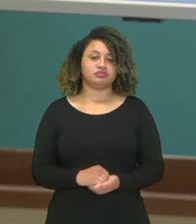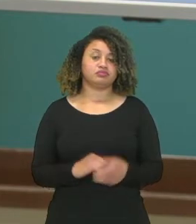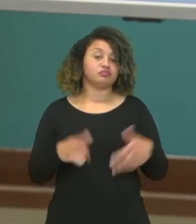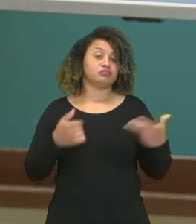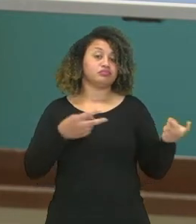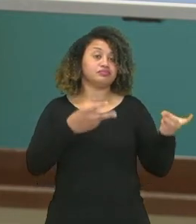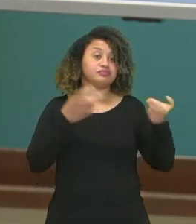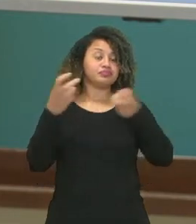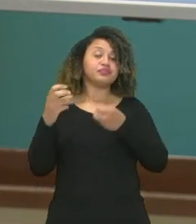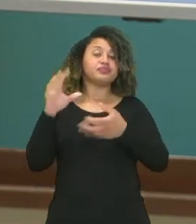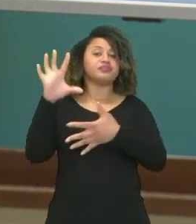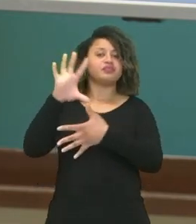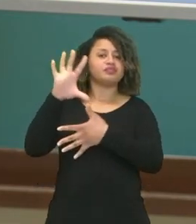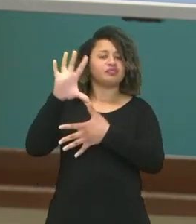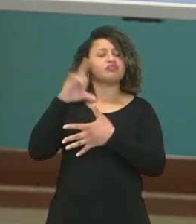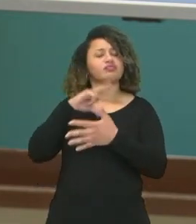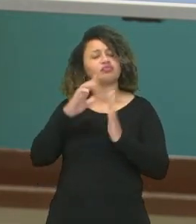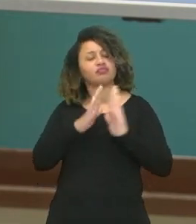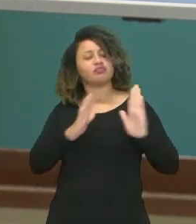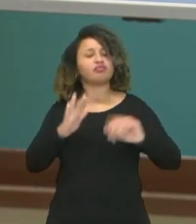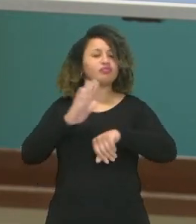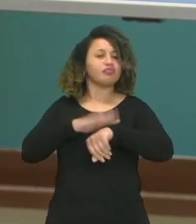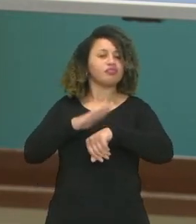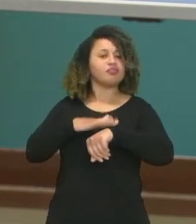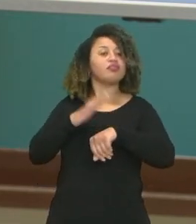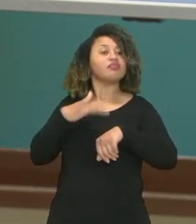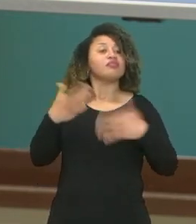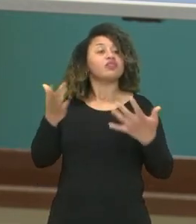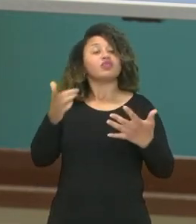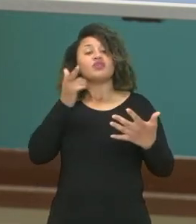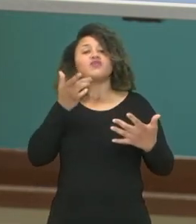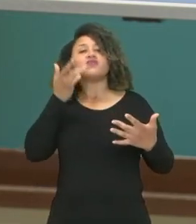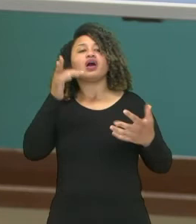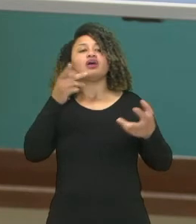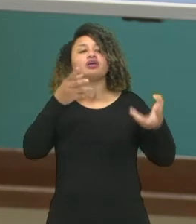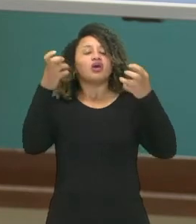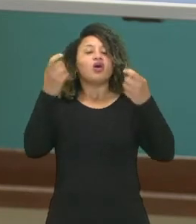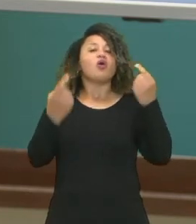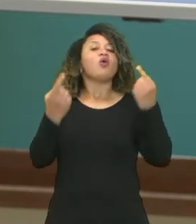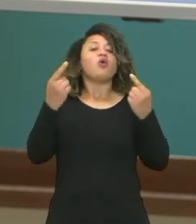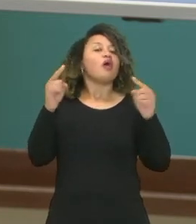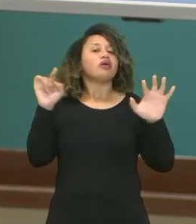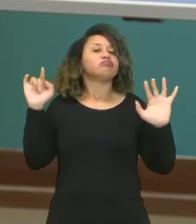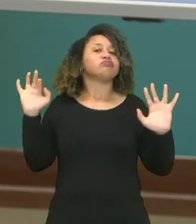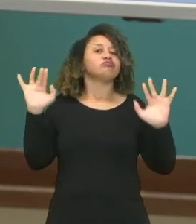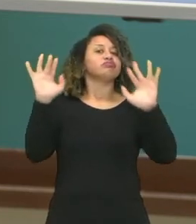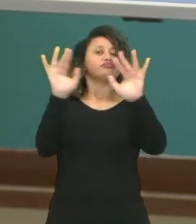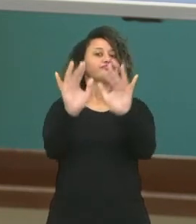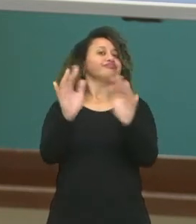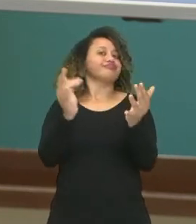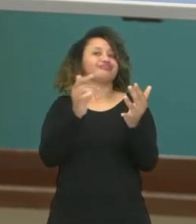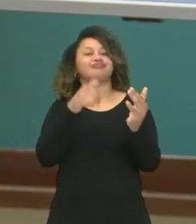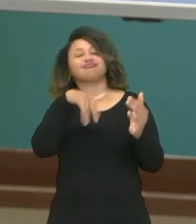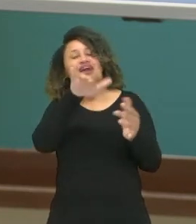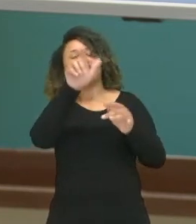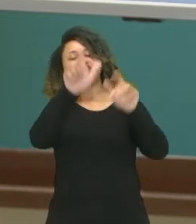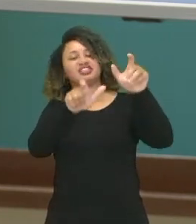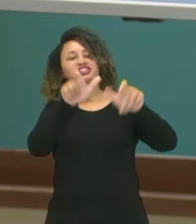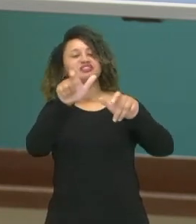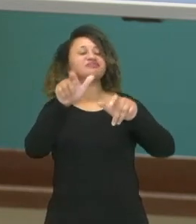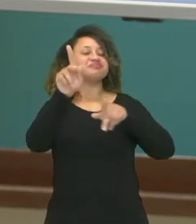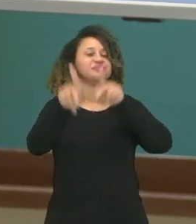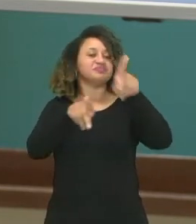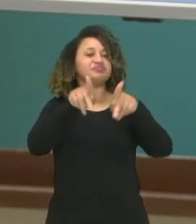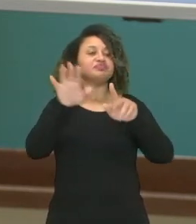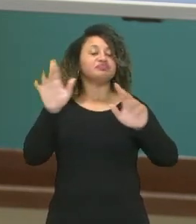Observando o mapa, e você teve um tempo para isso, ficou muito fácil de perceber qual região do Brasil atraiu a maior parte